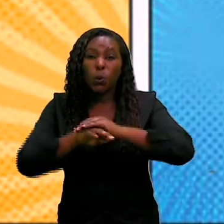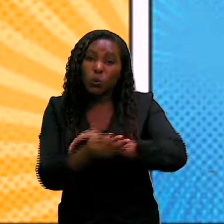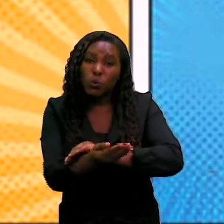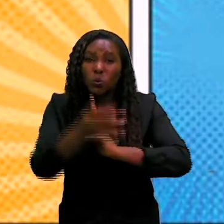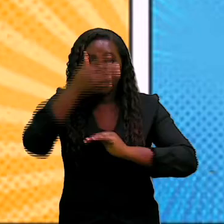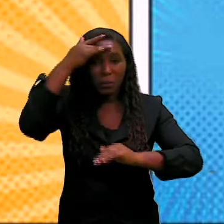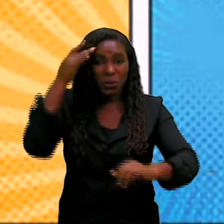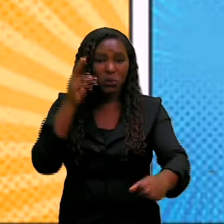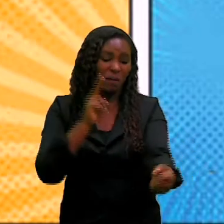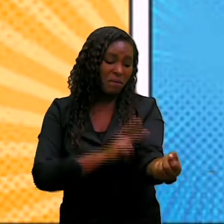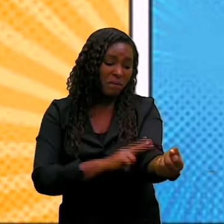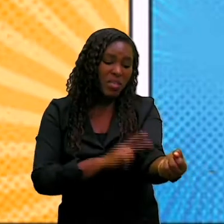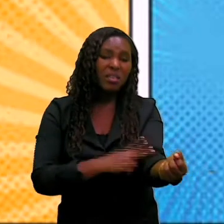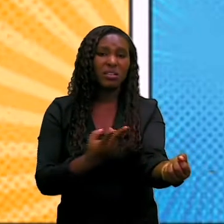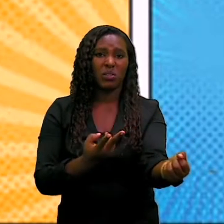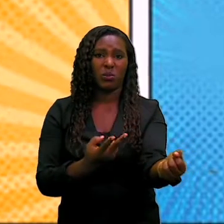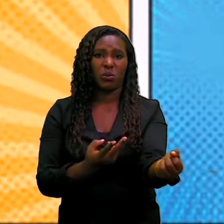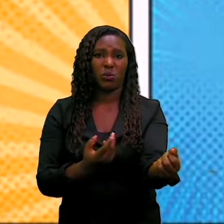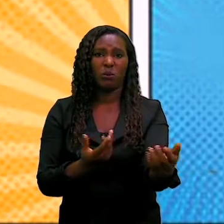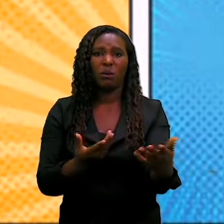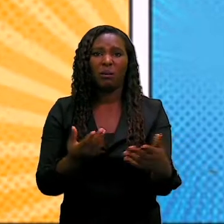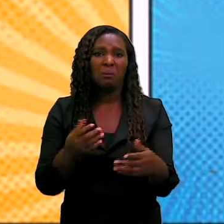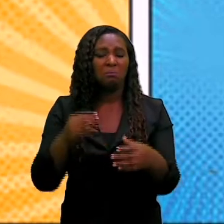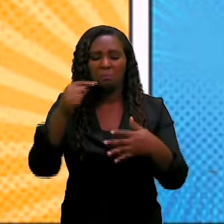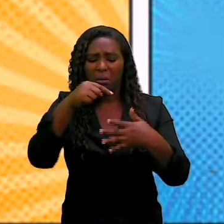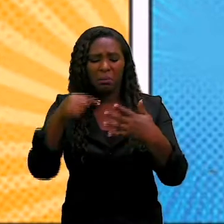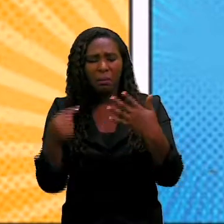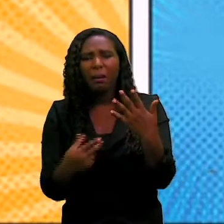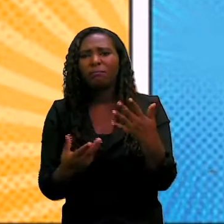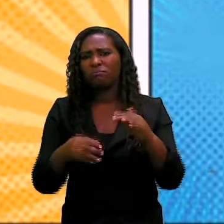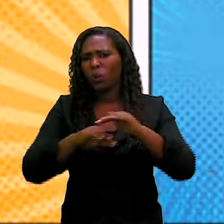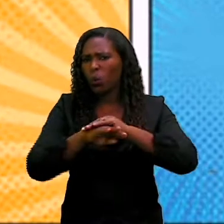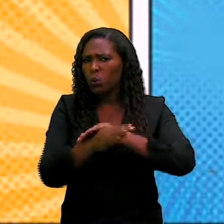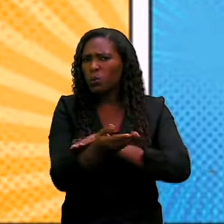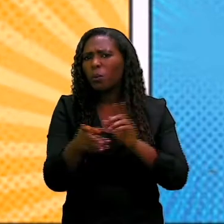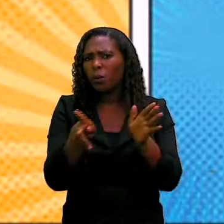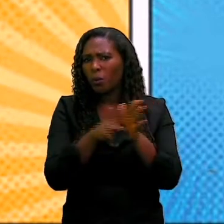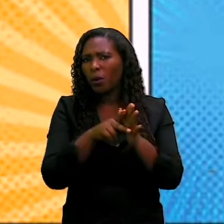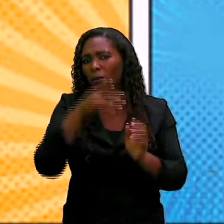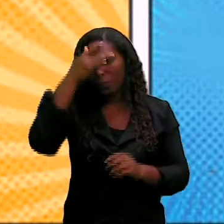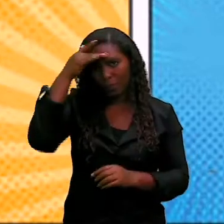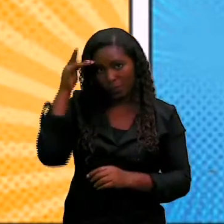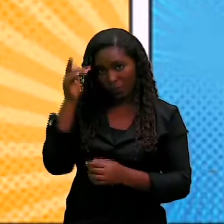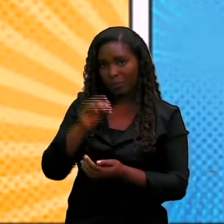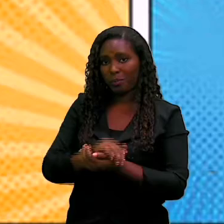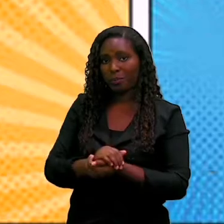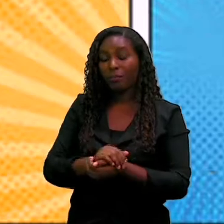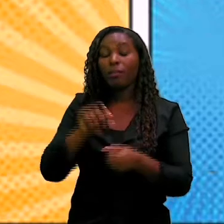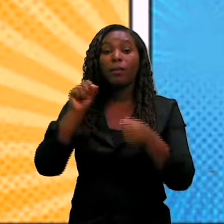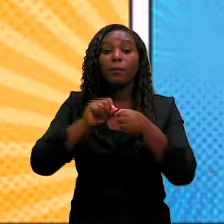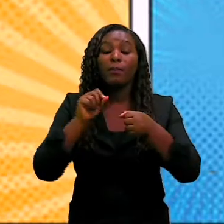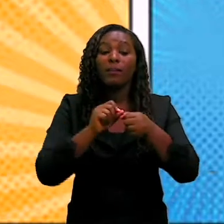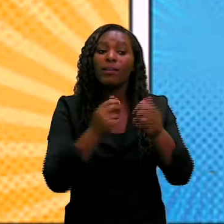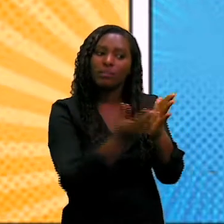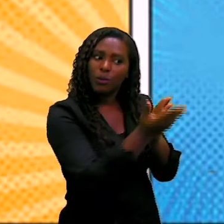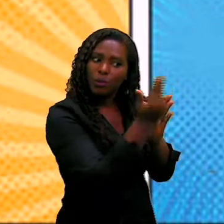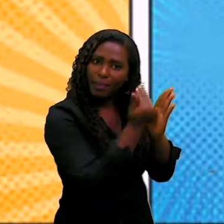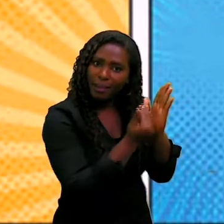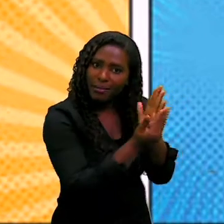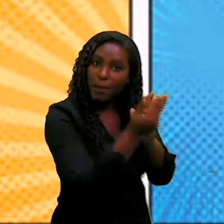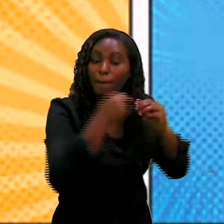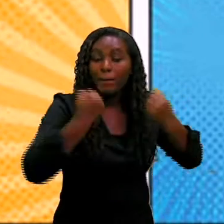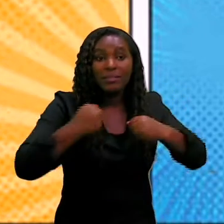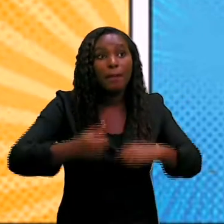cada indivíduo. Para se fazer uma caricatura, precisa observar bem as pessoas. Não é fácil, não. E no caso